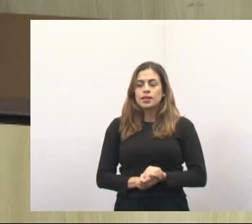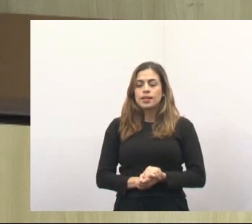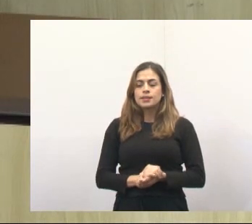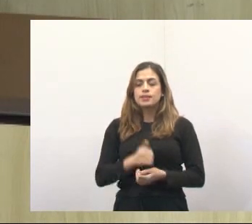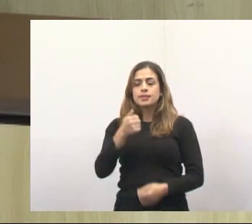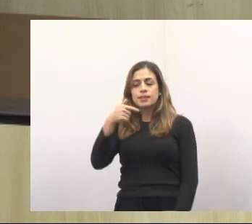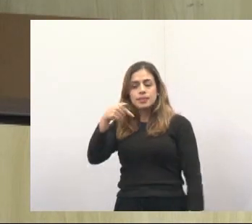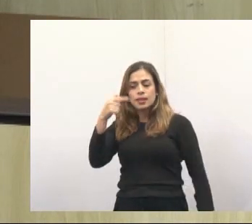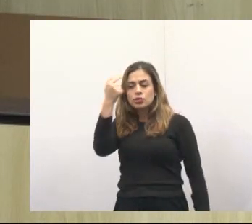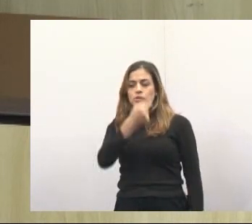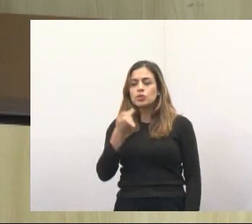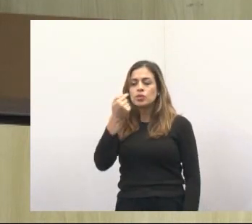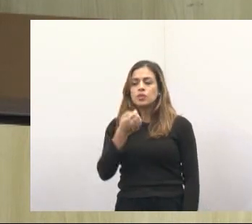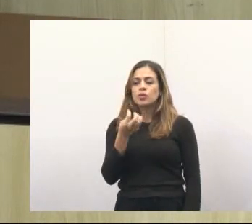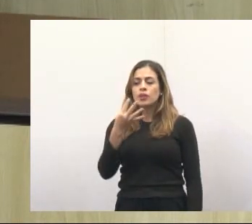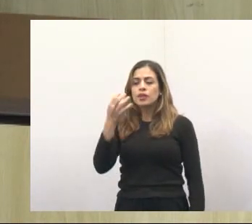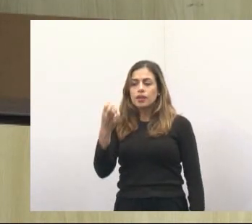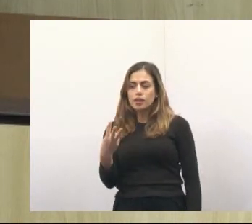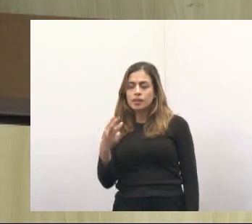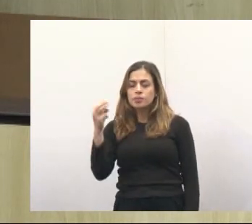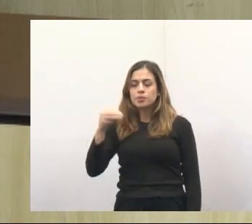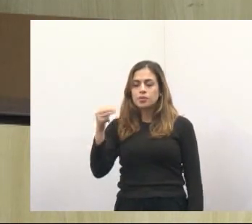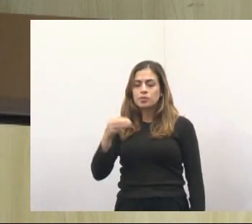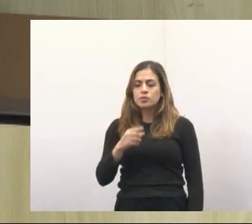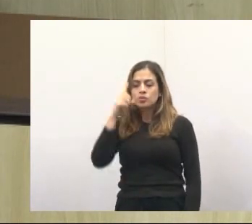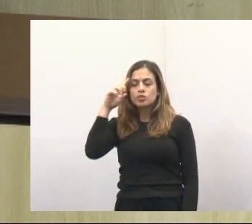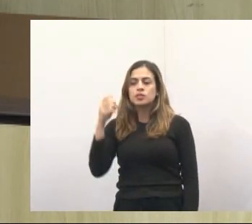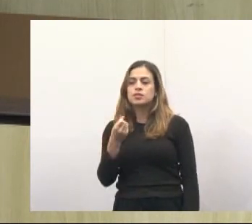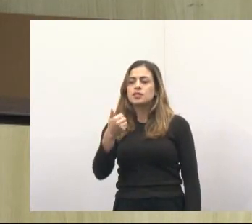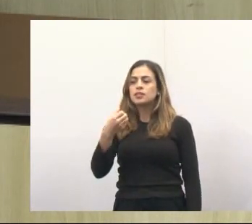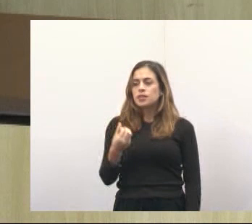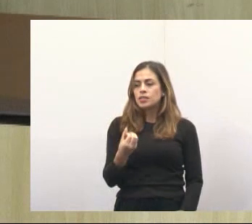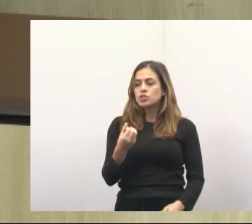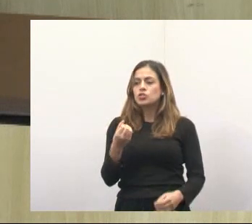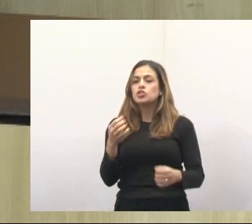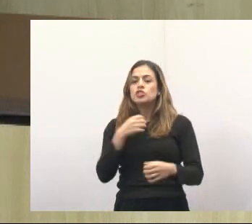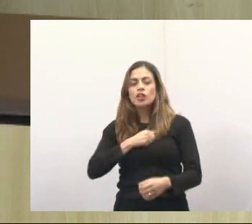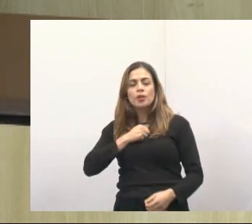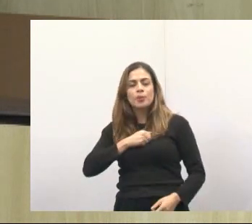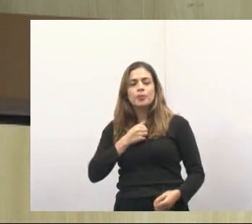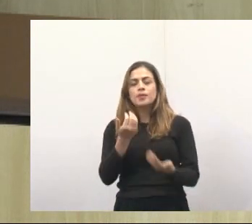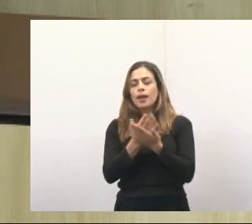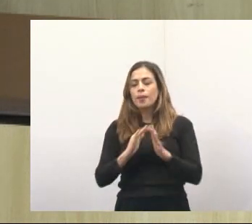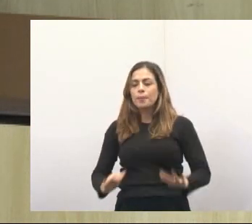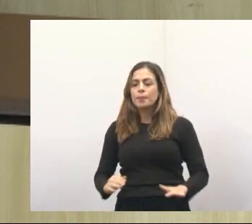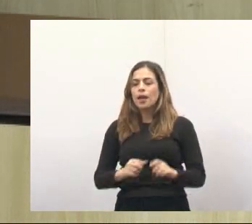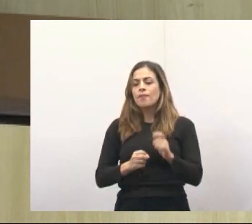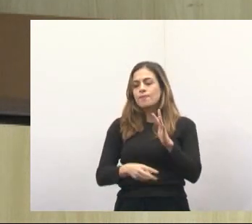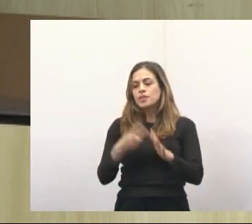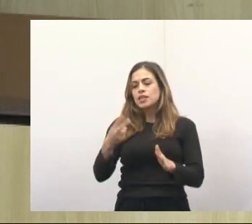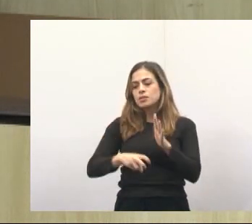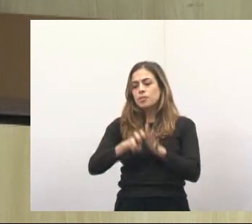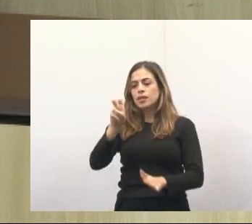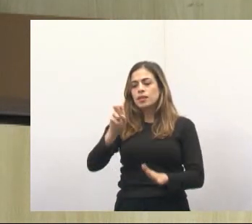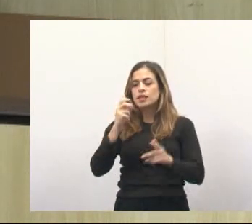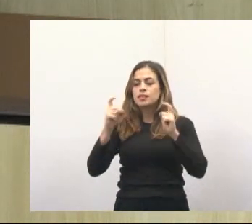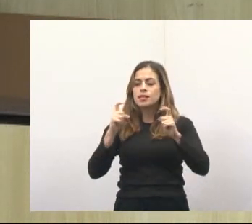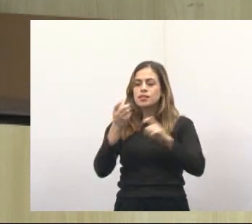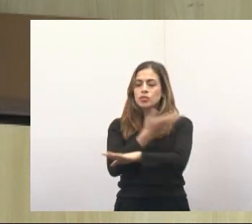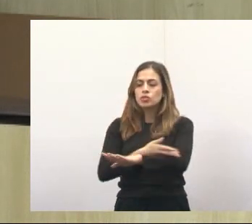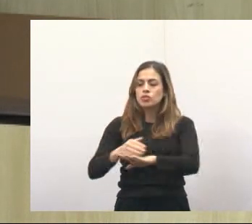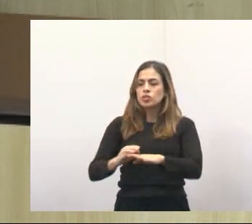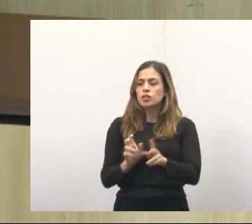17 horas e 43 minutos do dia 16 de agosto, declaro encerrada a 25ª sessão ordinária da Câmara